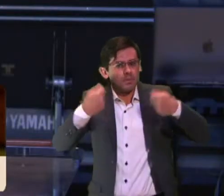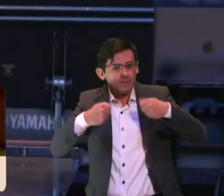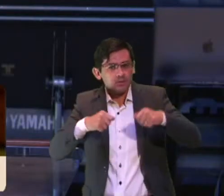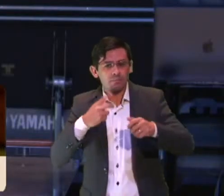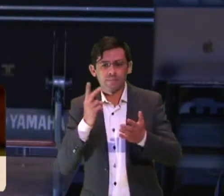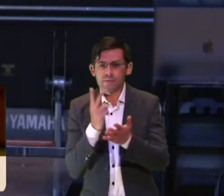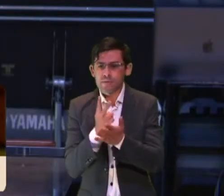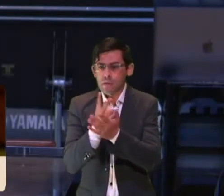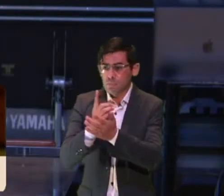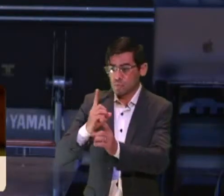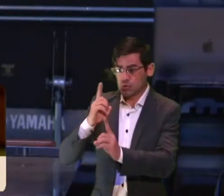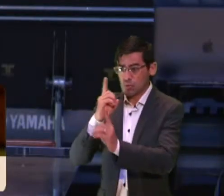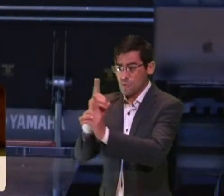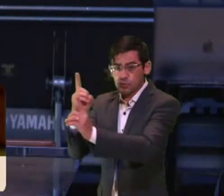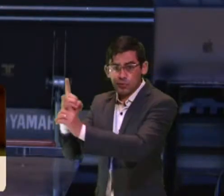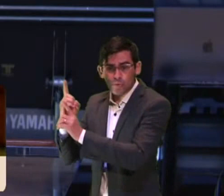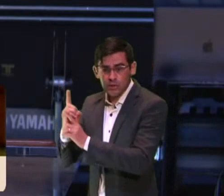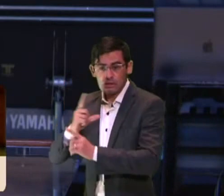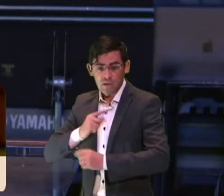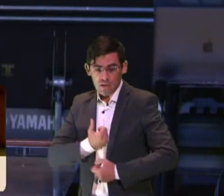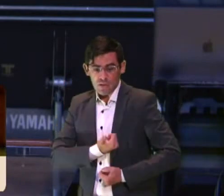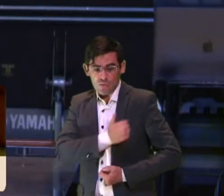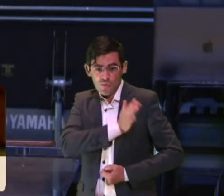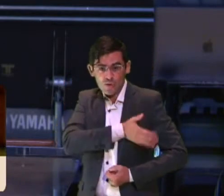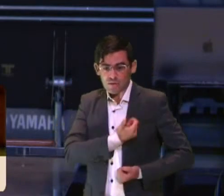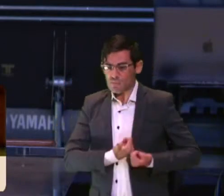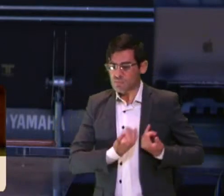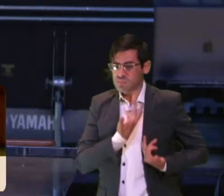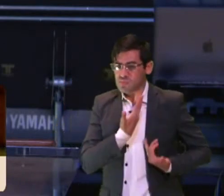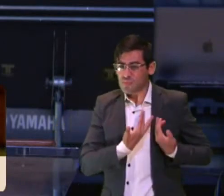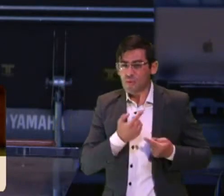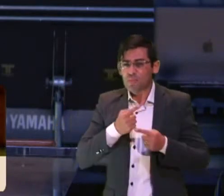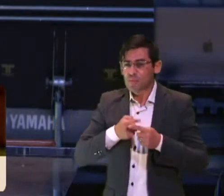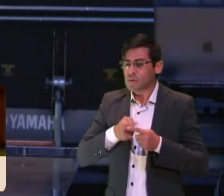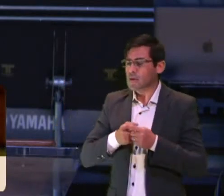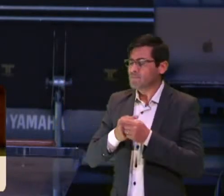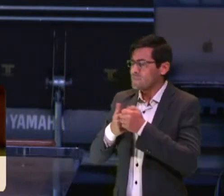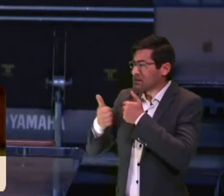nossos corações aquecidos, porque entramos na sala do trono.